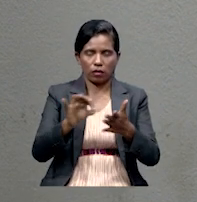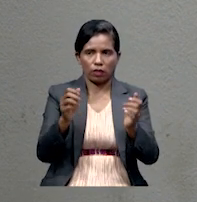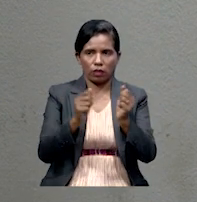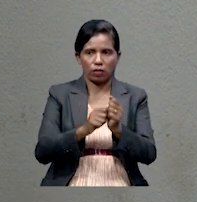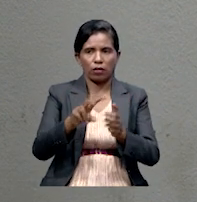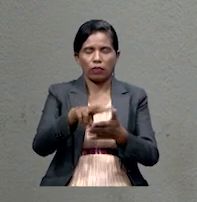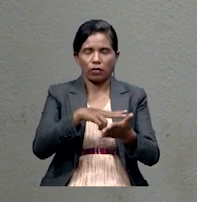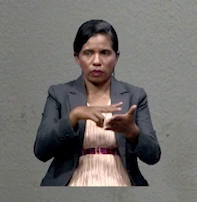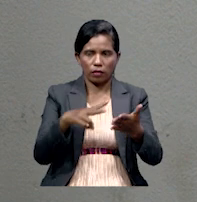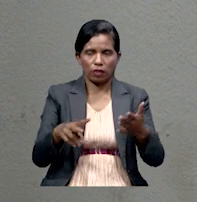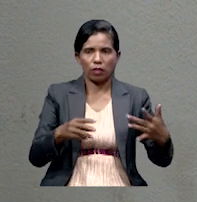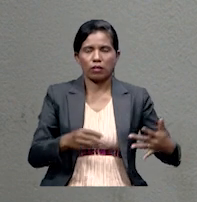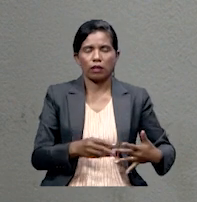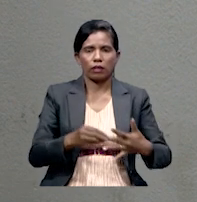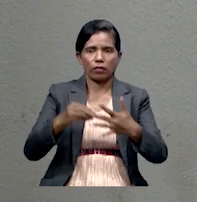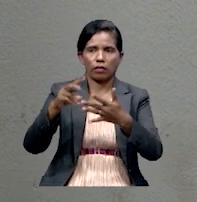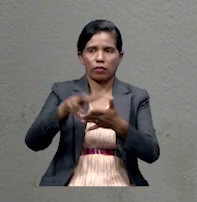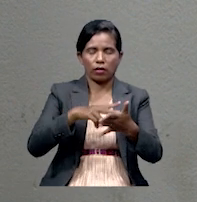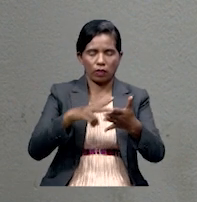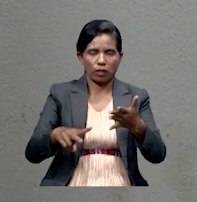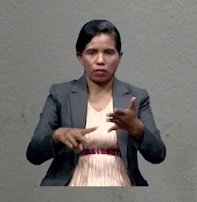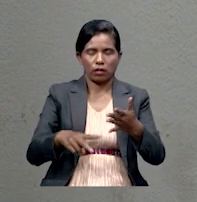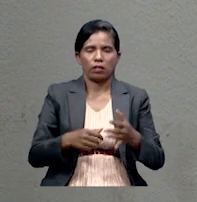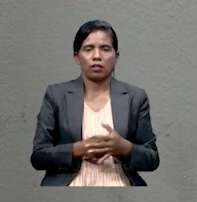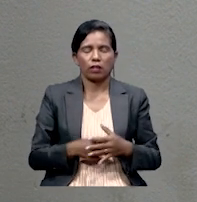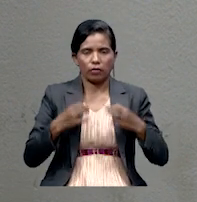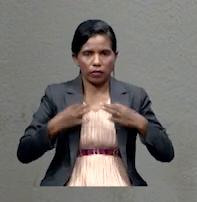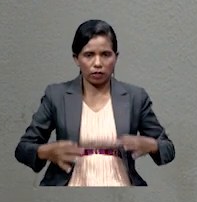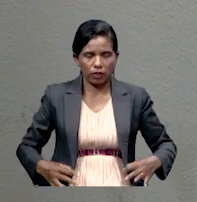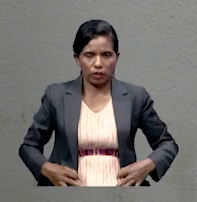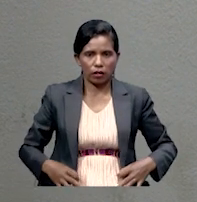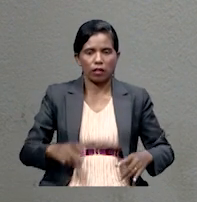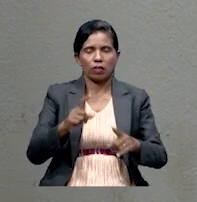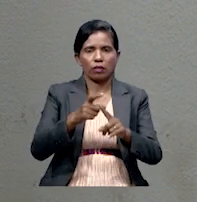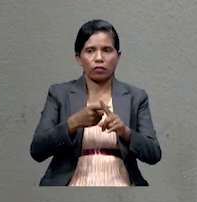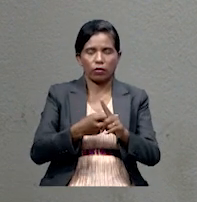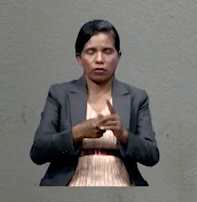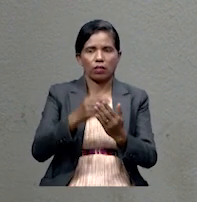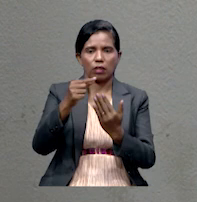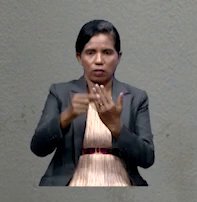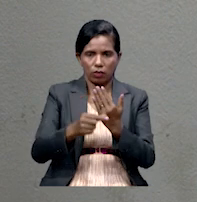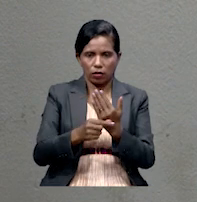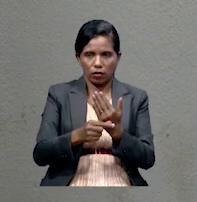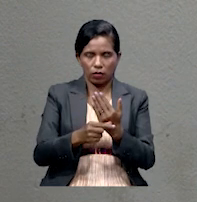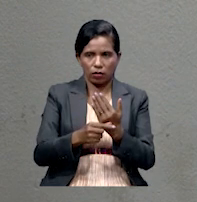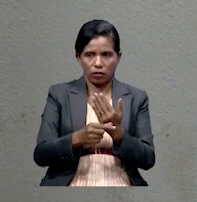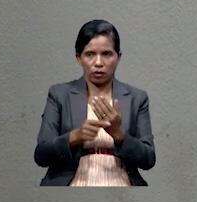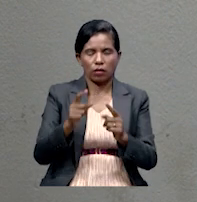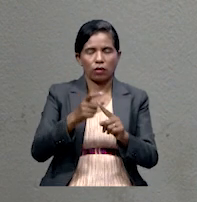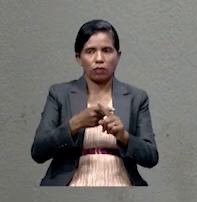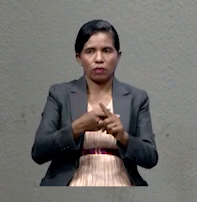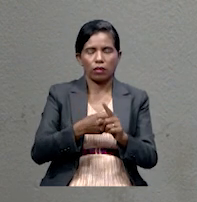violência, liliuba e violência física social, e fulan agosto, desculpa, fulan